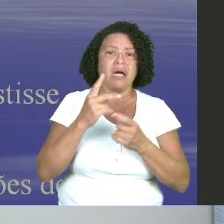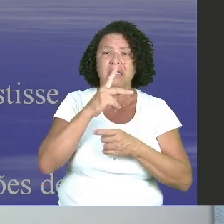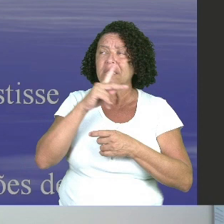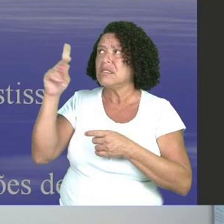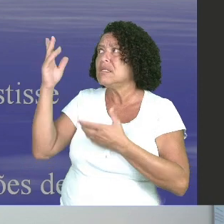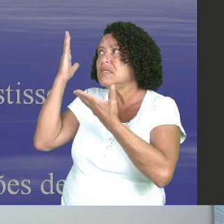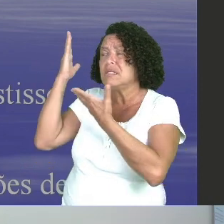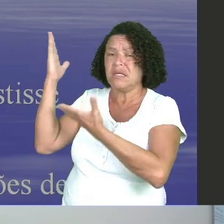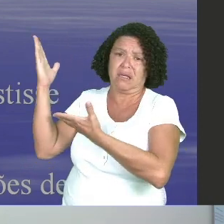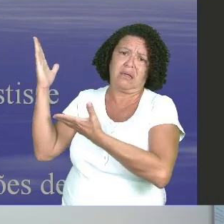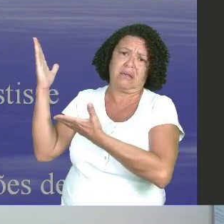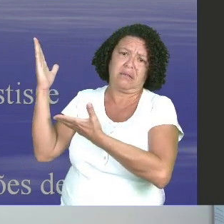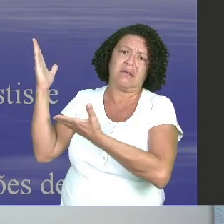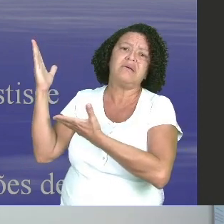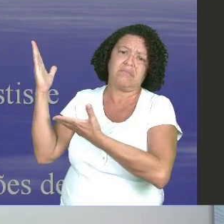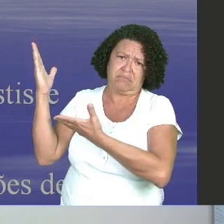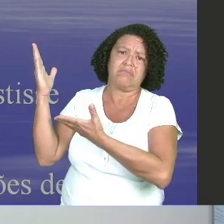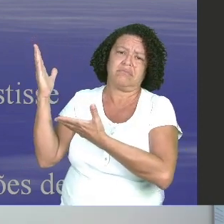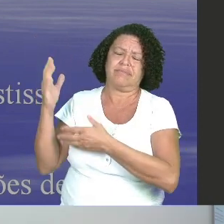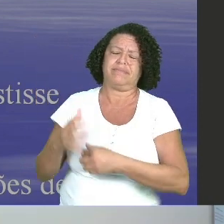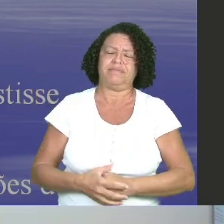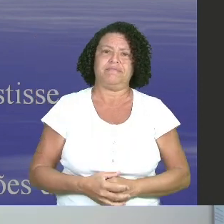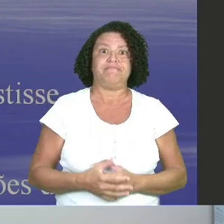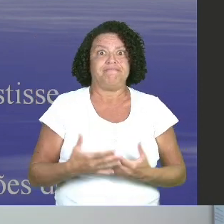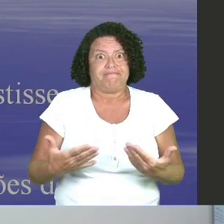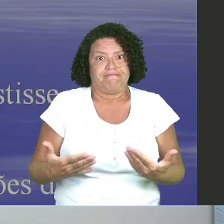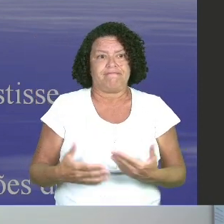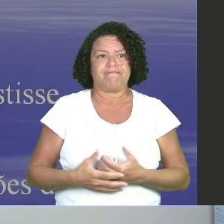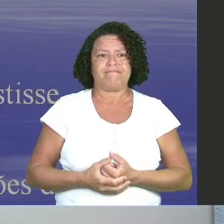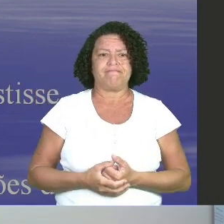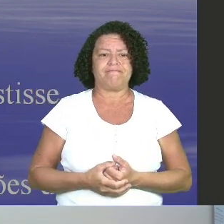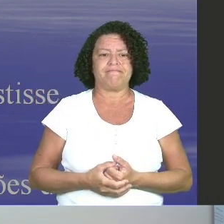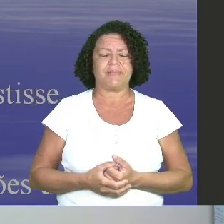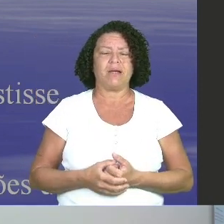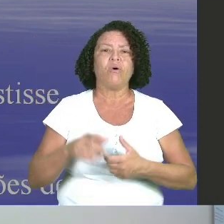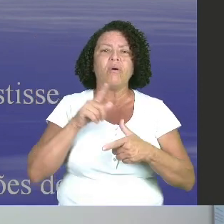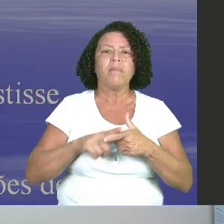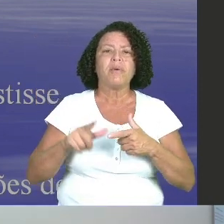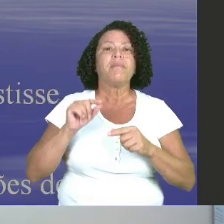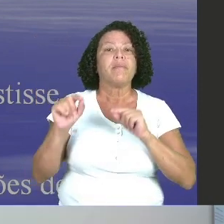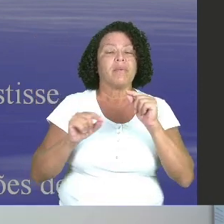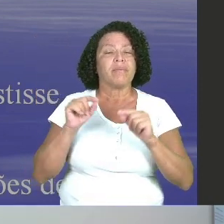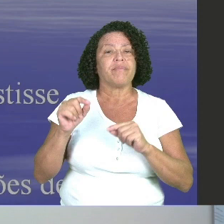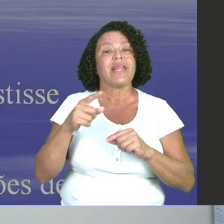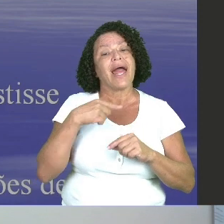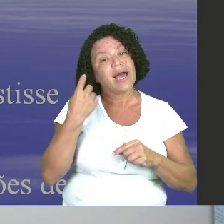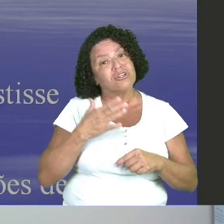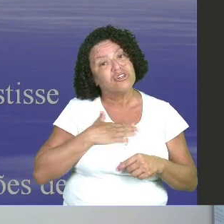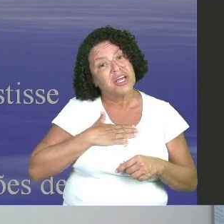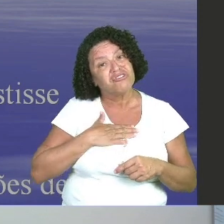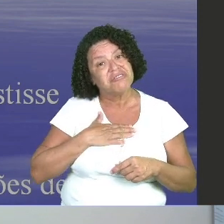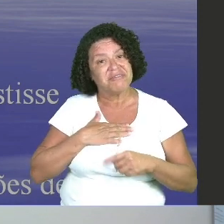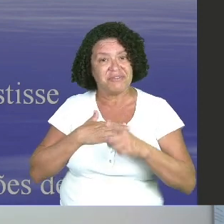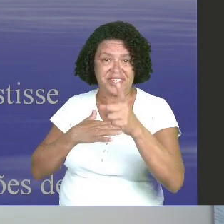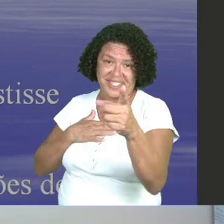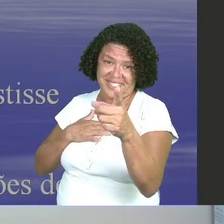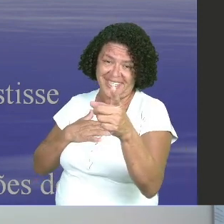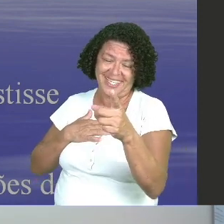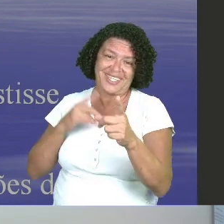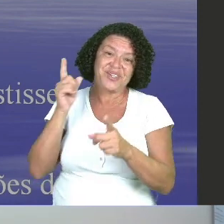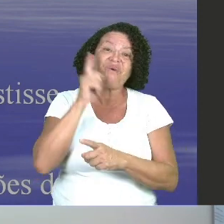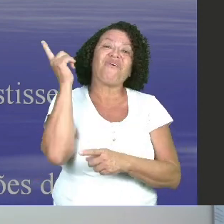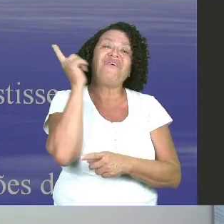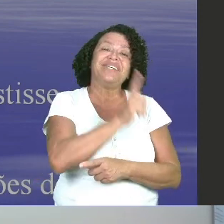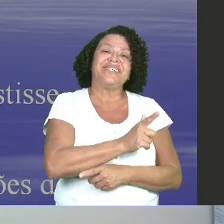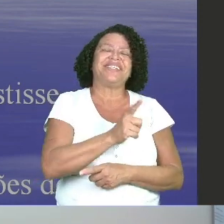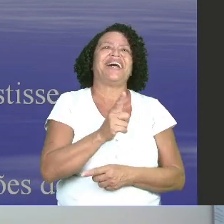são as leis divinas. Então, o problema somos nós, que não conseguimos